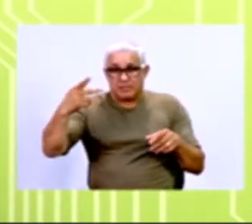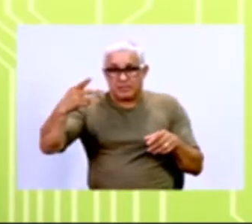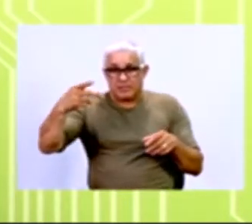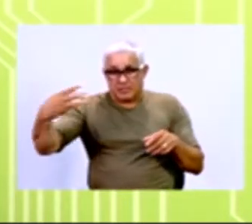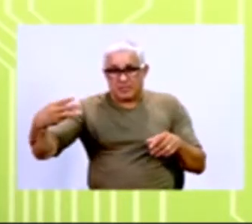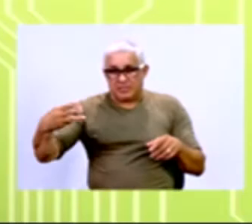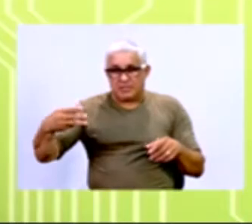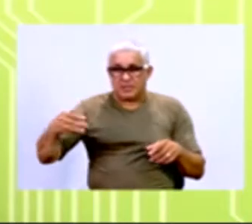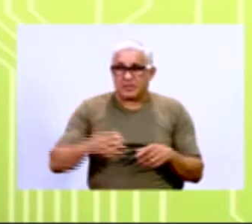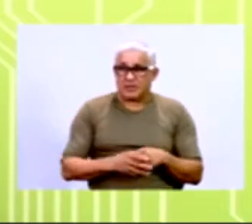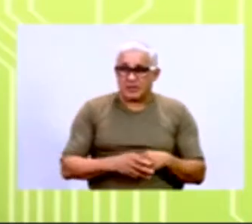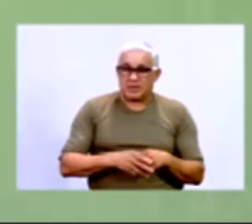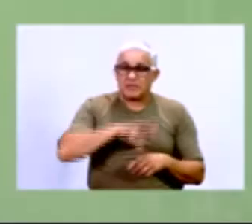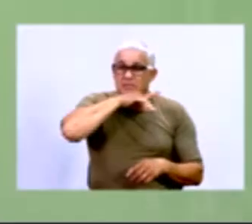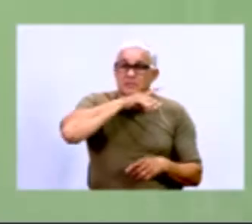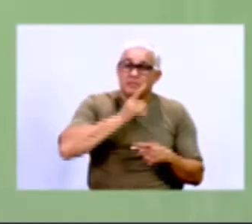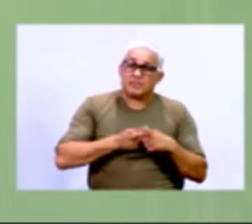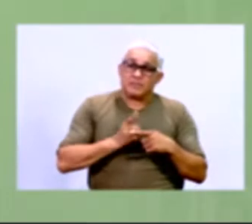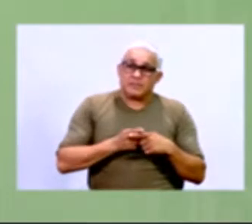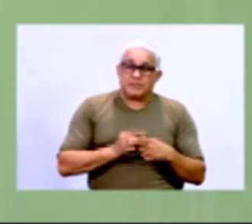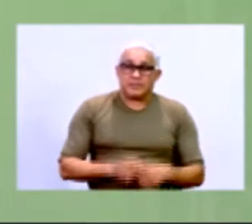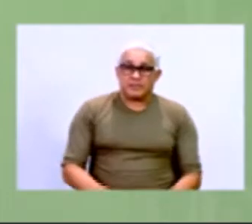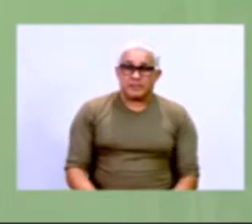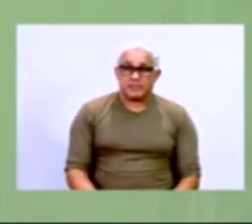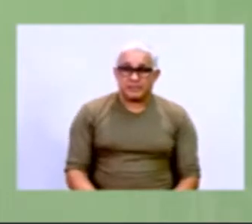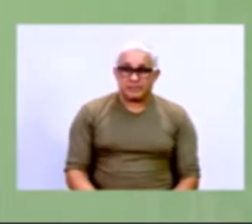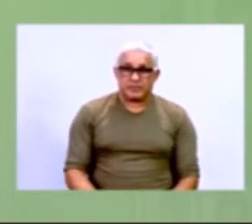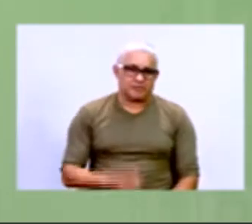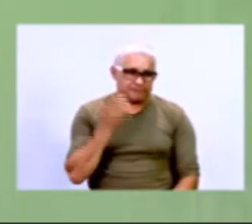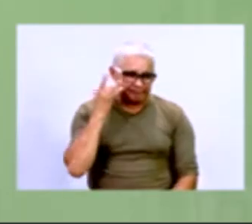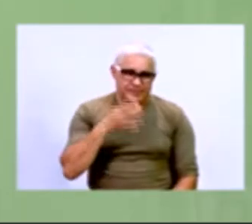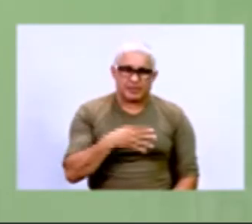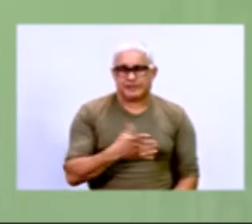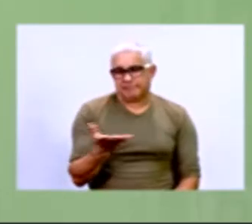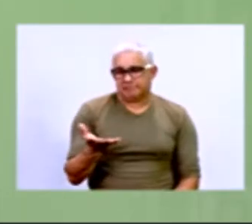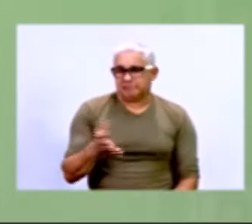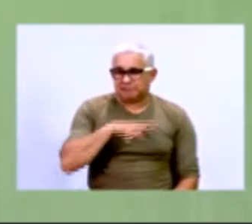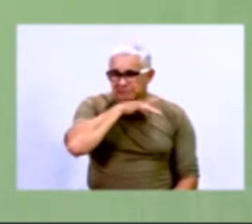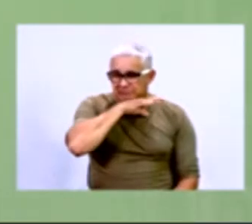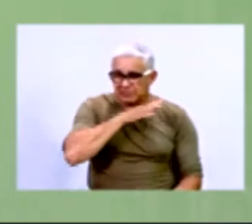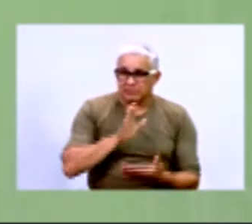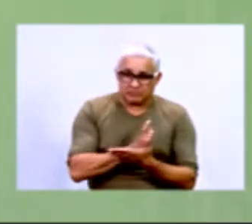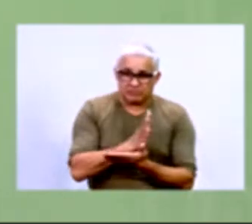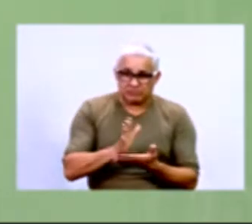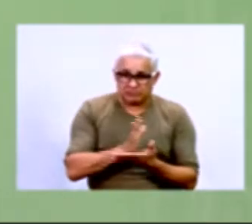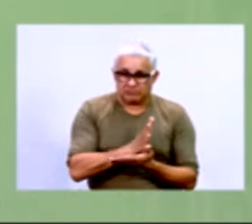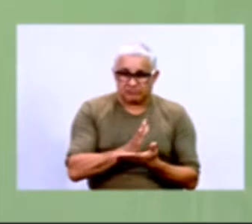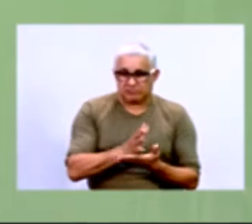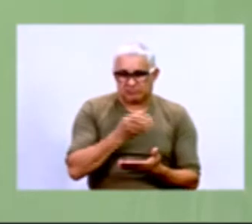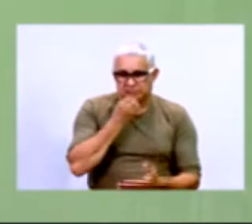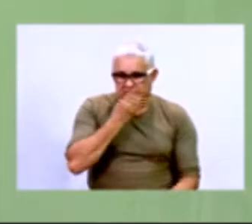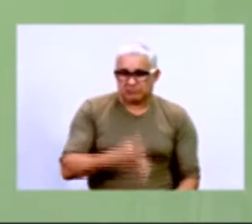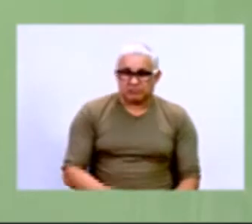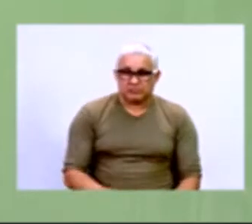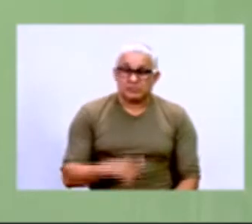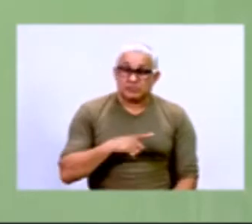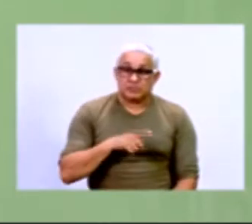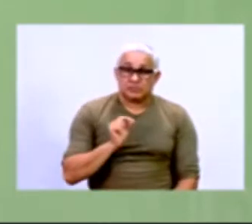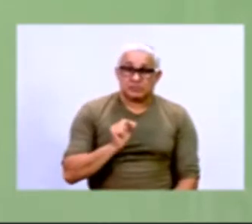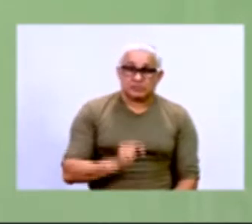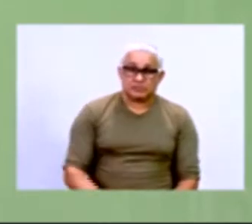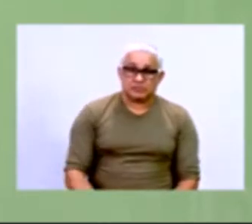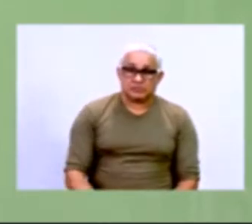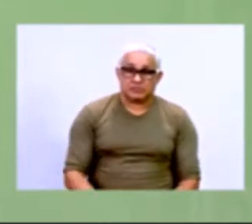A grande desvantagem dele, não sei se desvantagem, né, ou em alguns casos vantagem, é que ele tem